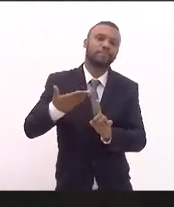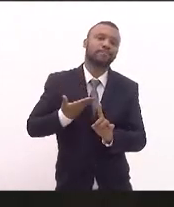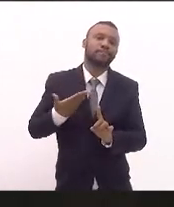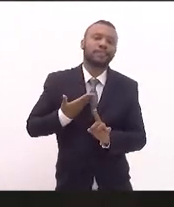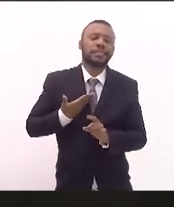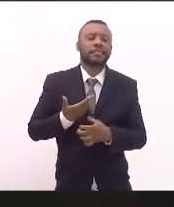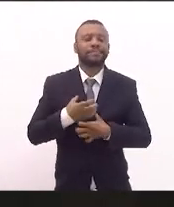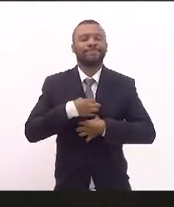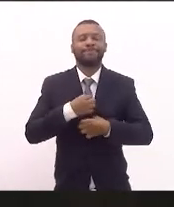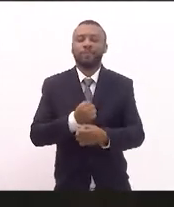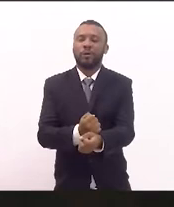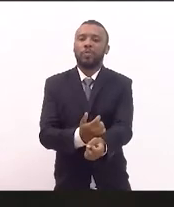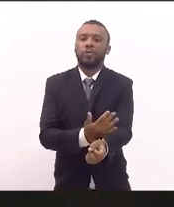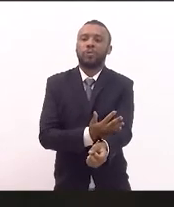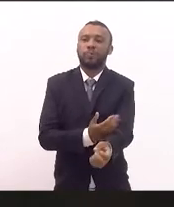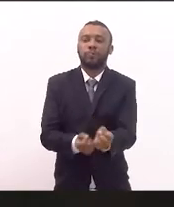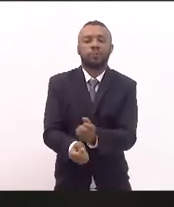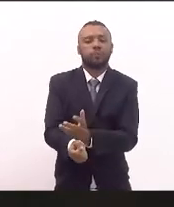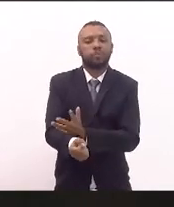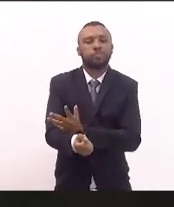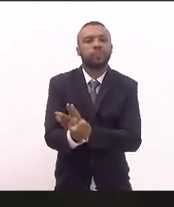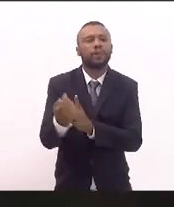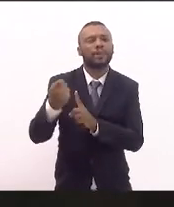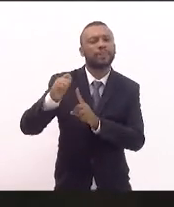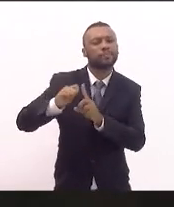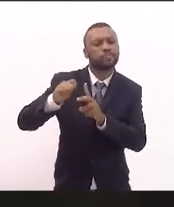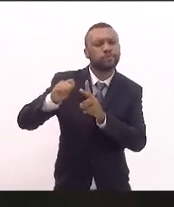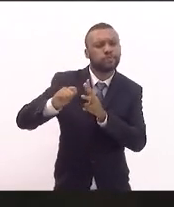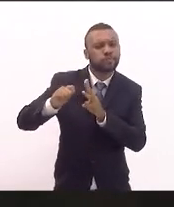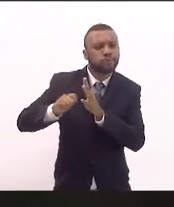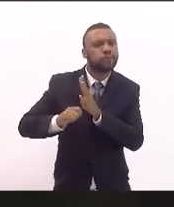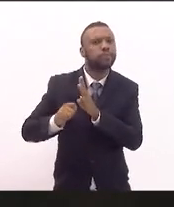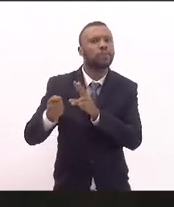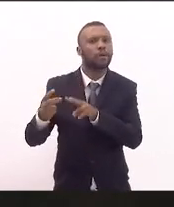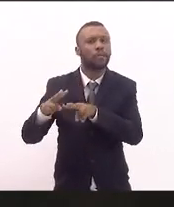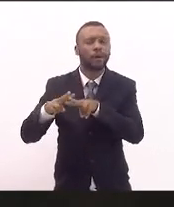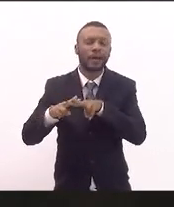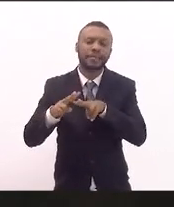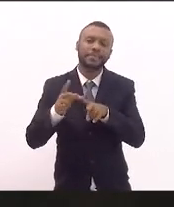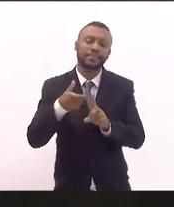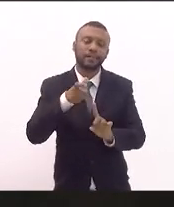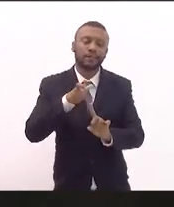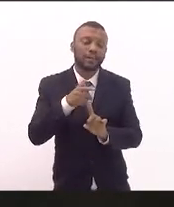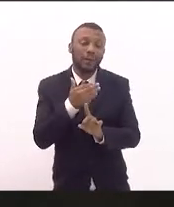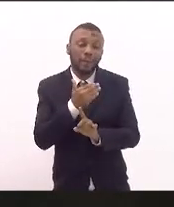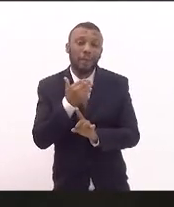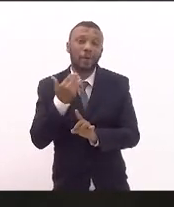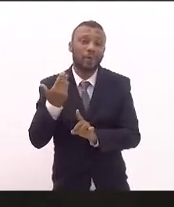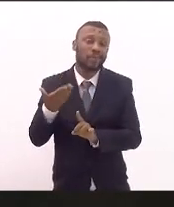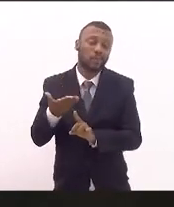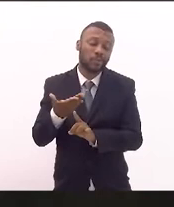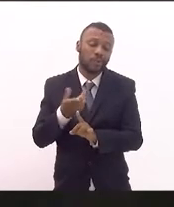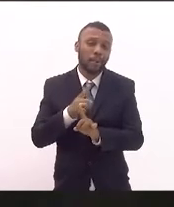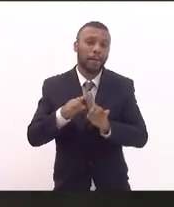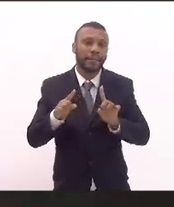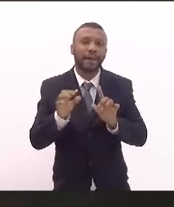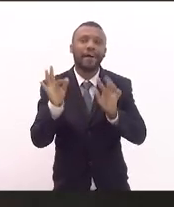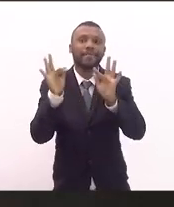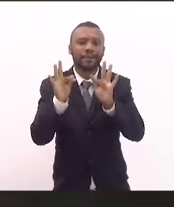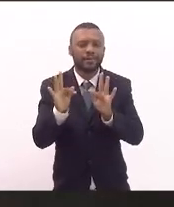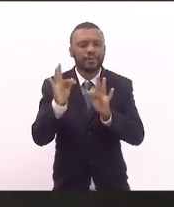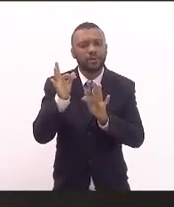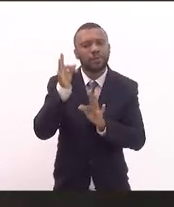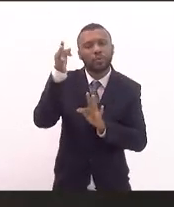emocionou muito aqui durante os últimos meses por conta dessa perda, mas dizer que ela está feliz aonde ela está, no